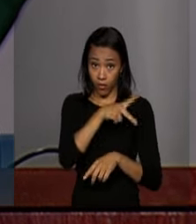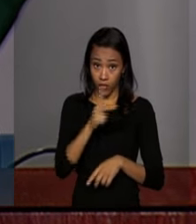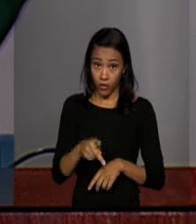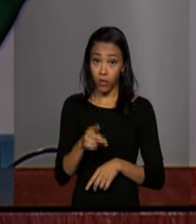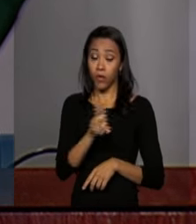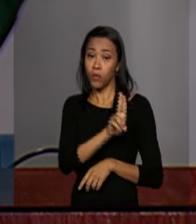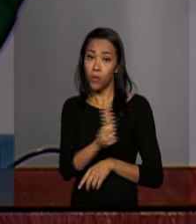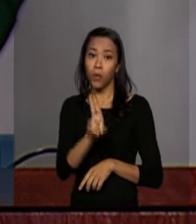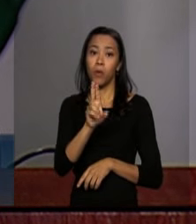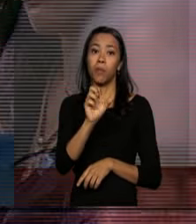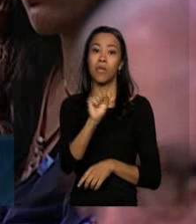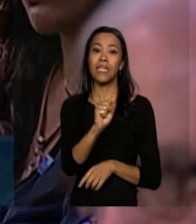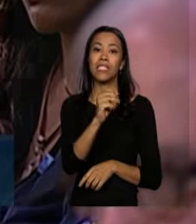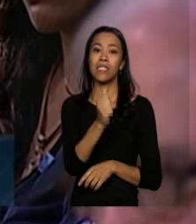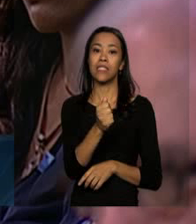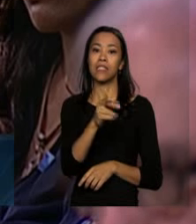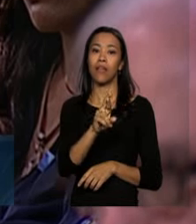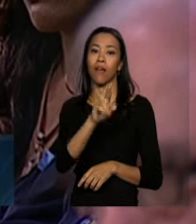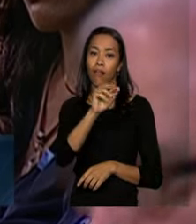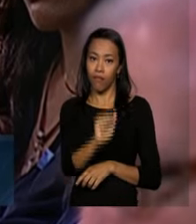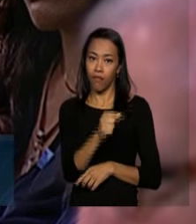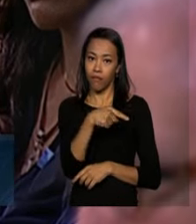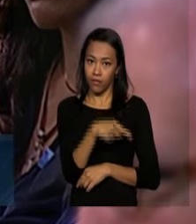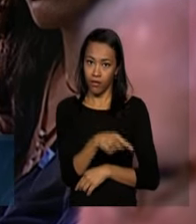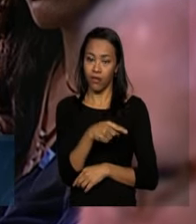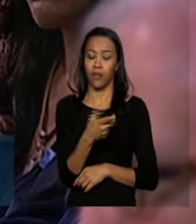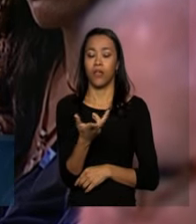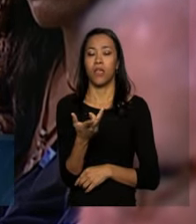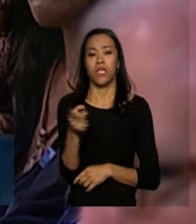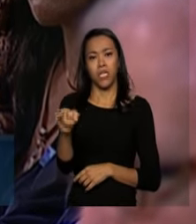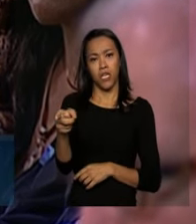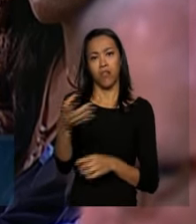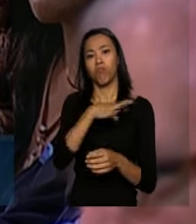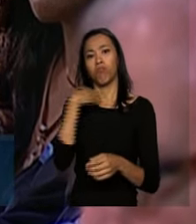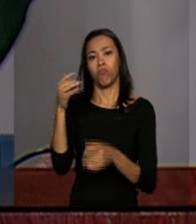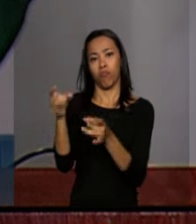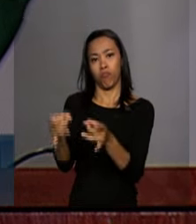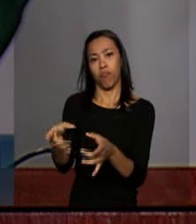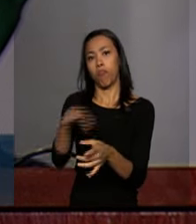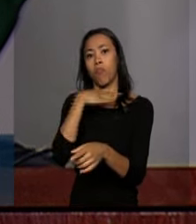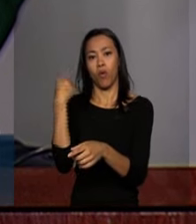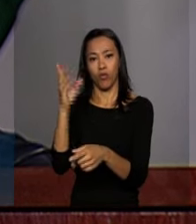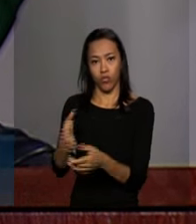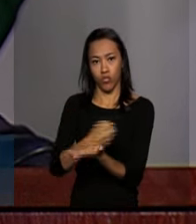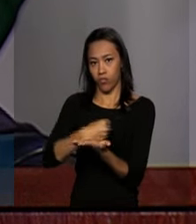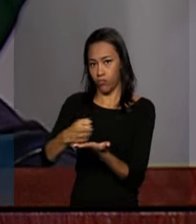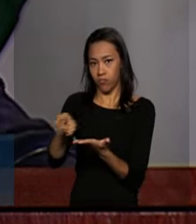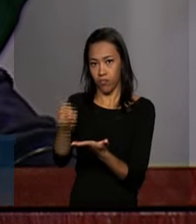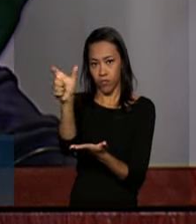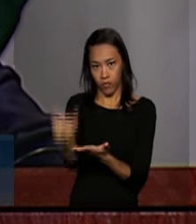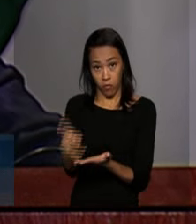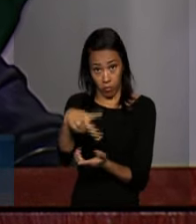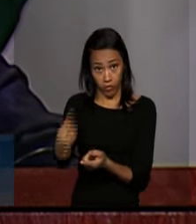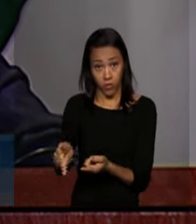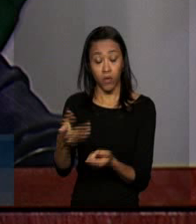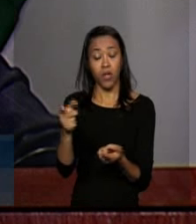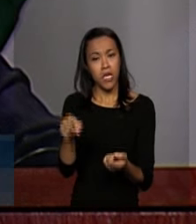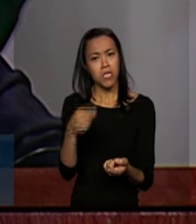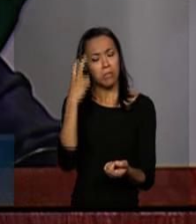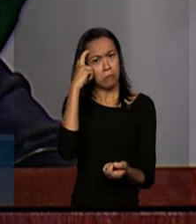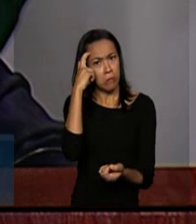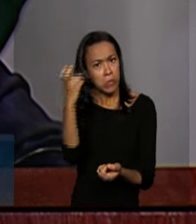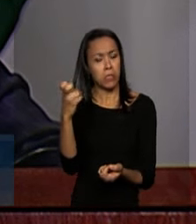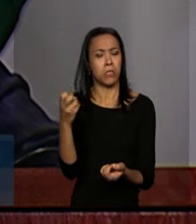Walker, Paulo Kohl, seu colega e amigo que tão prematuramente nos deixou, iluminou a todos com que quem conviveu pela sua